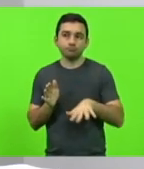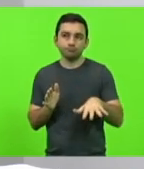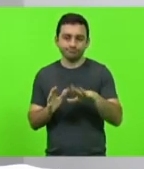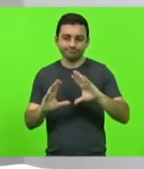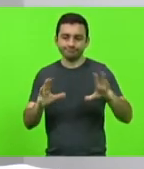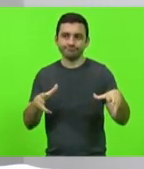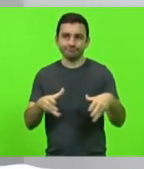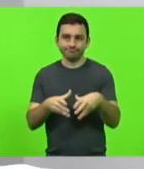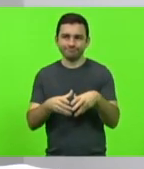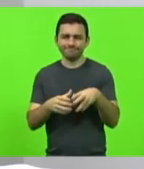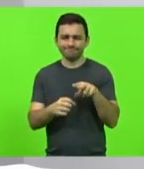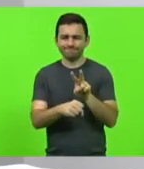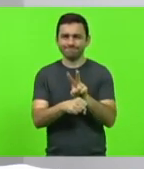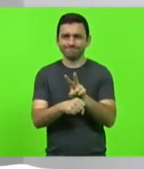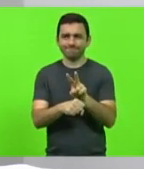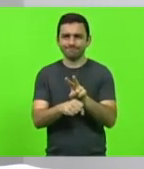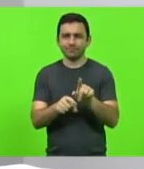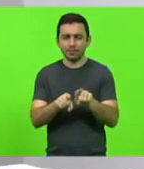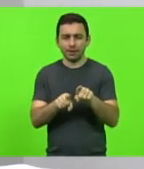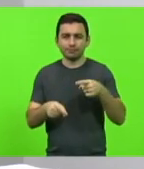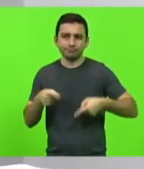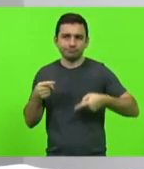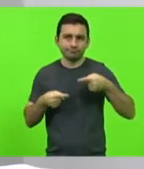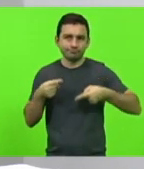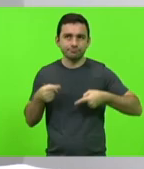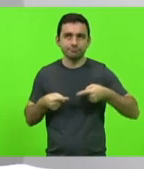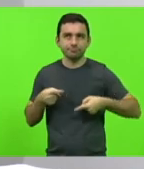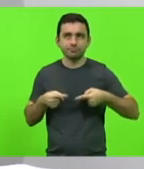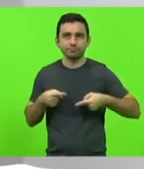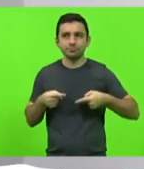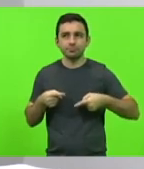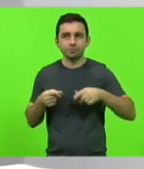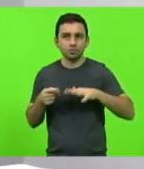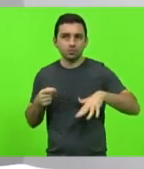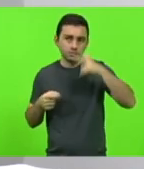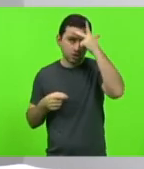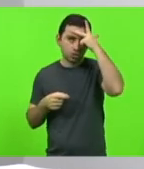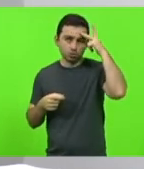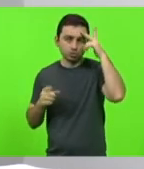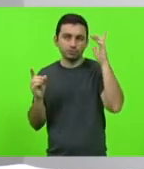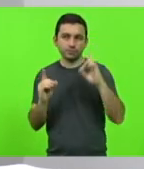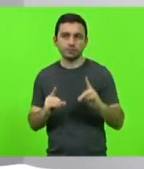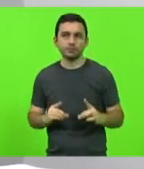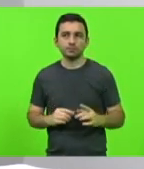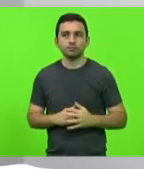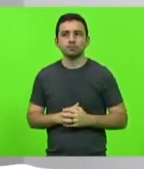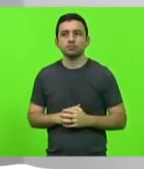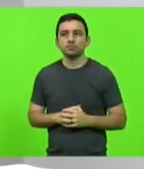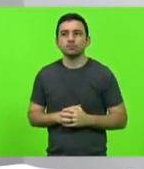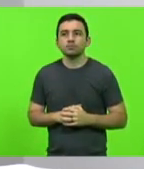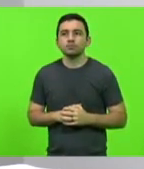ver assim de proteção e de discussão das pessoas com deficiência